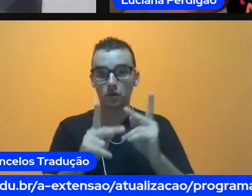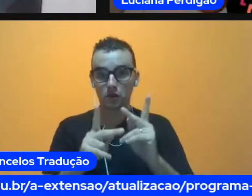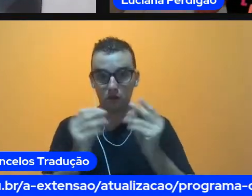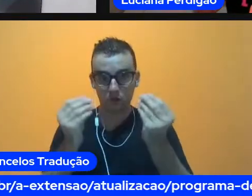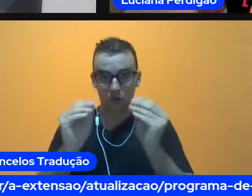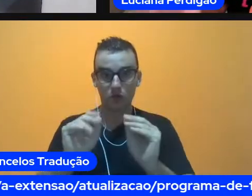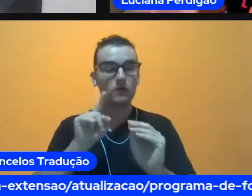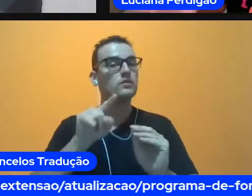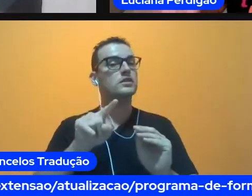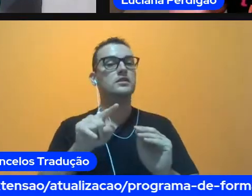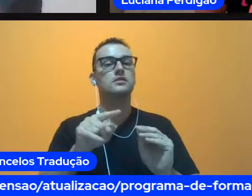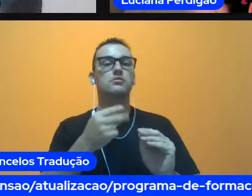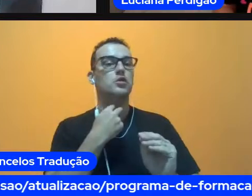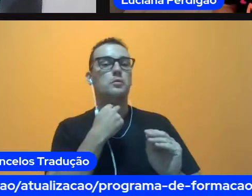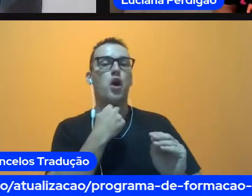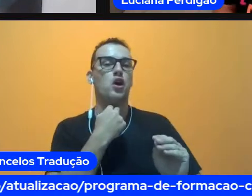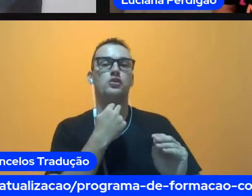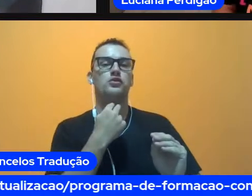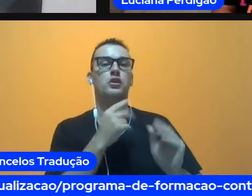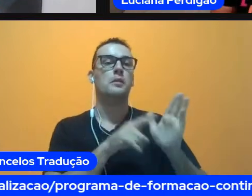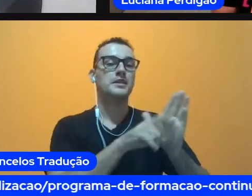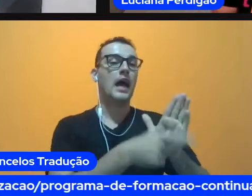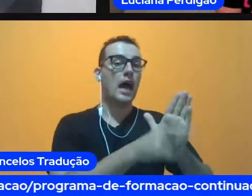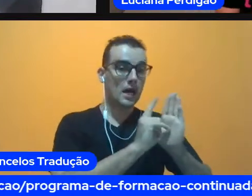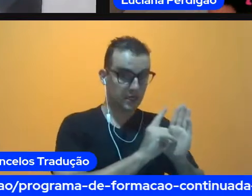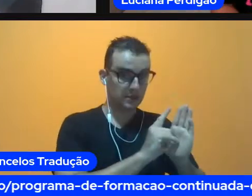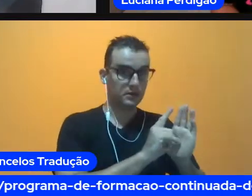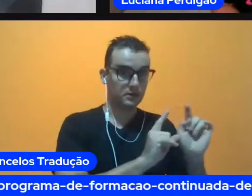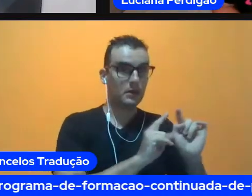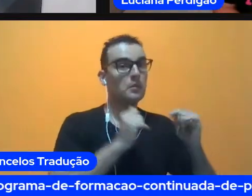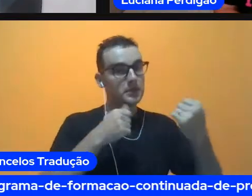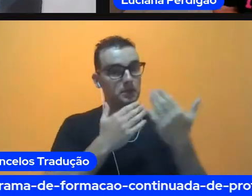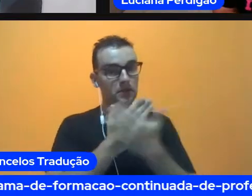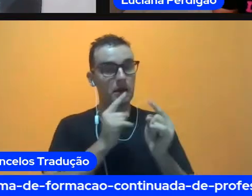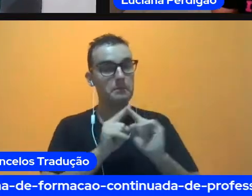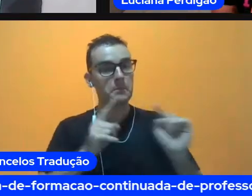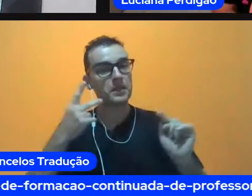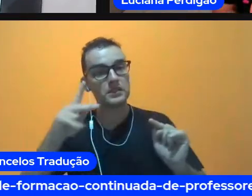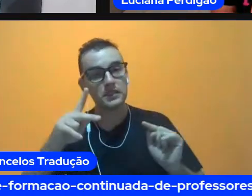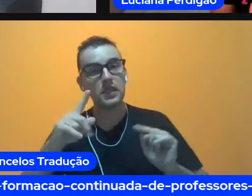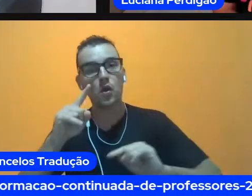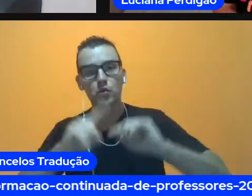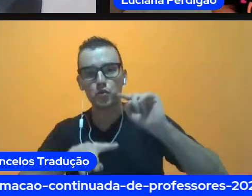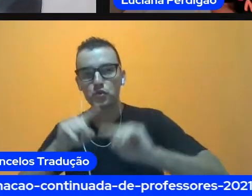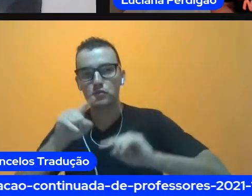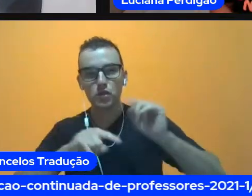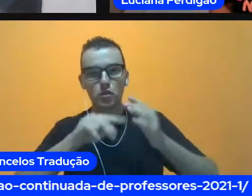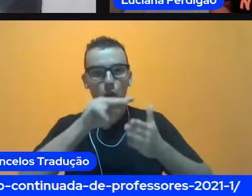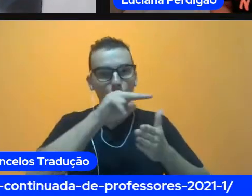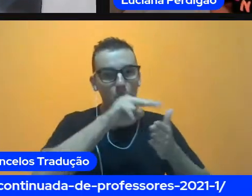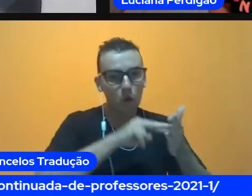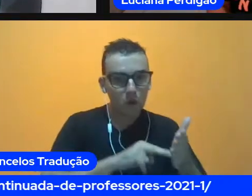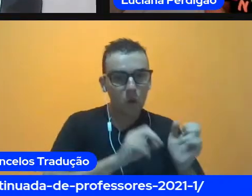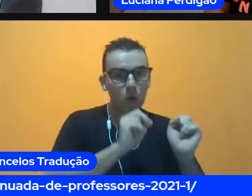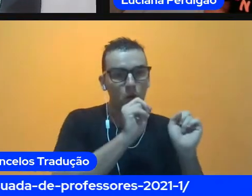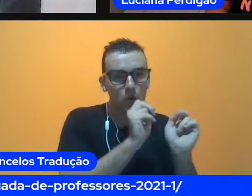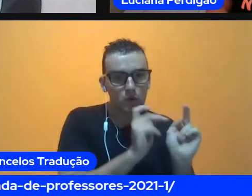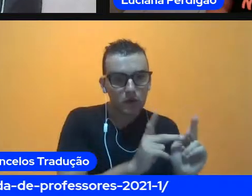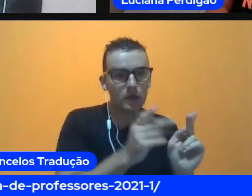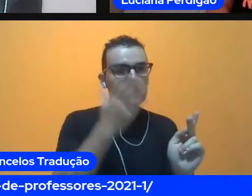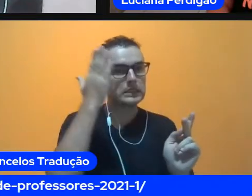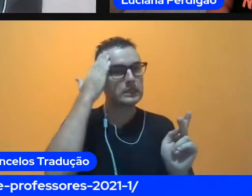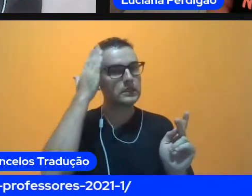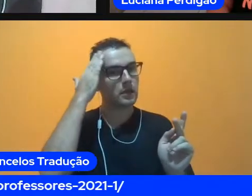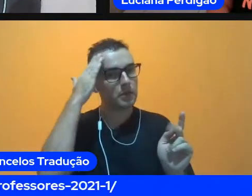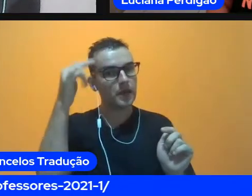tem permissão para pesquisar. Mas você pode melhorar seus instrumentos, olhar seus instrumentos, ver se vai ser aquilo mesmo que você